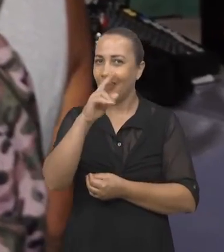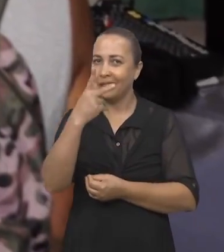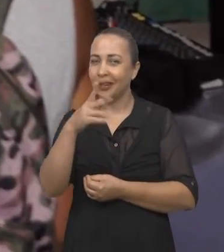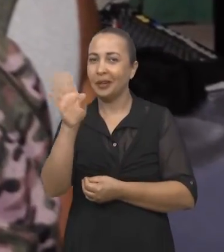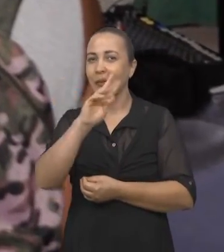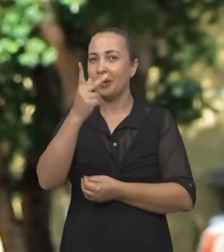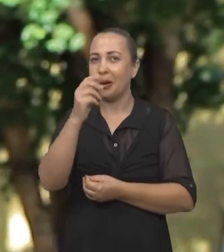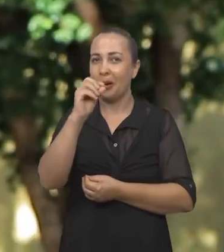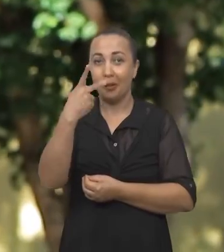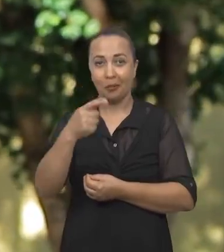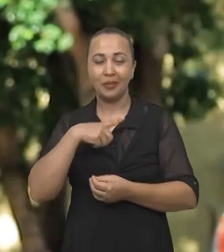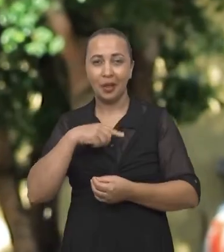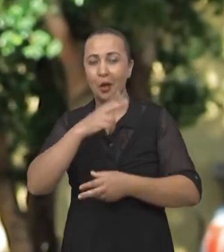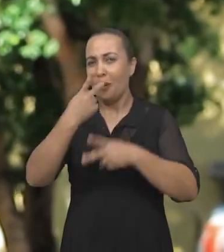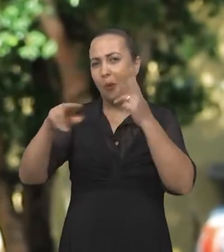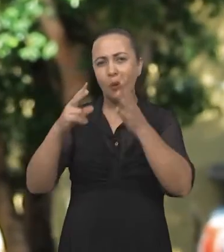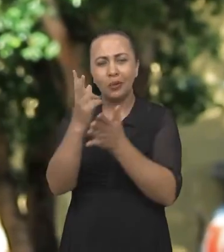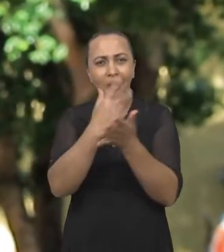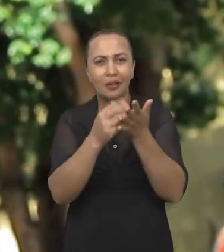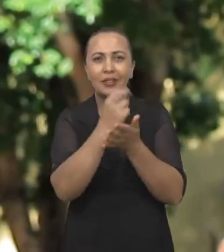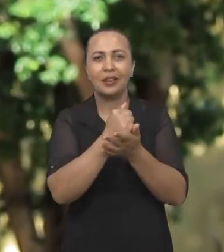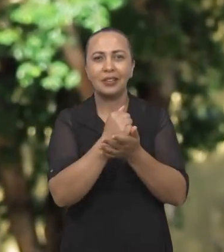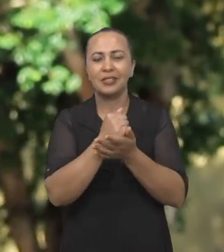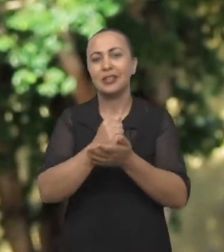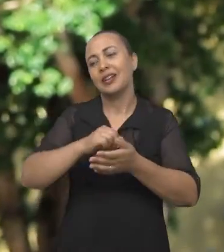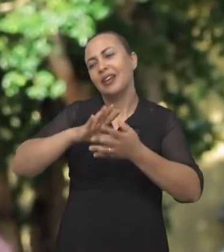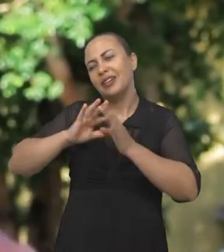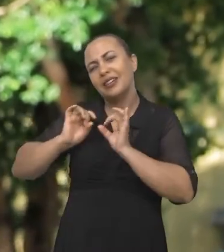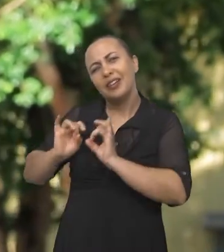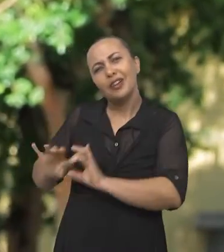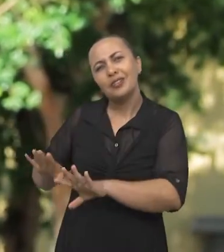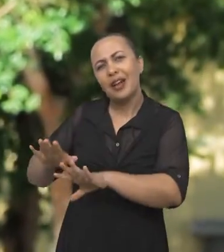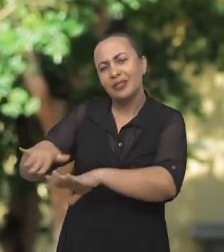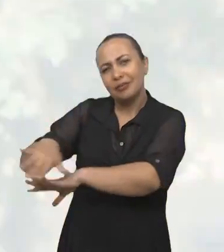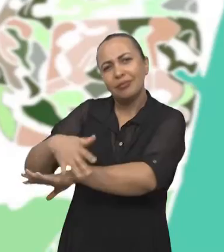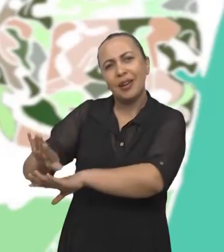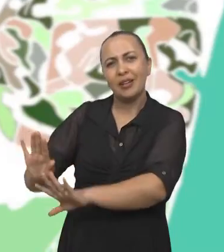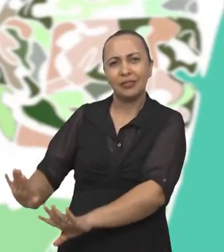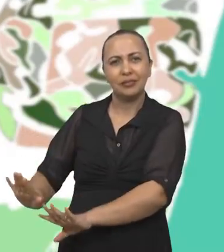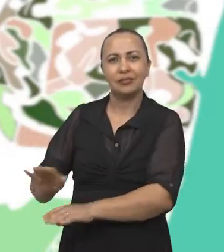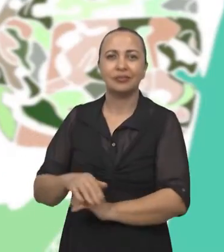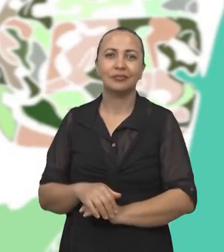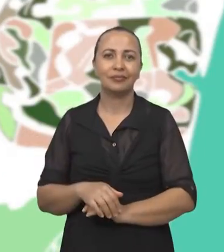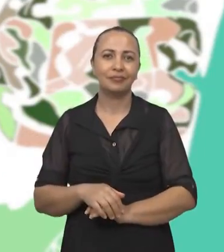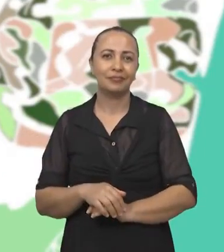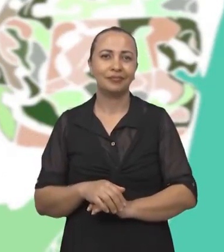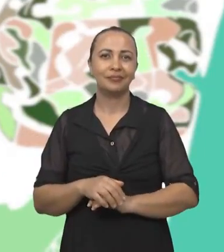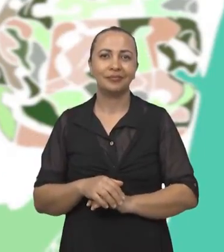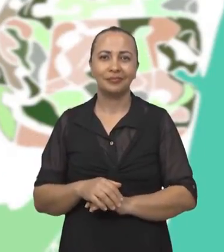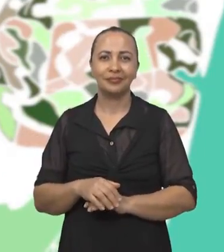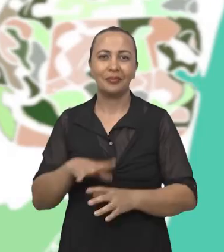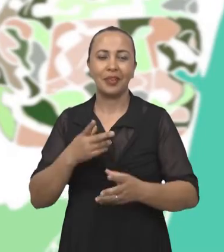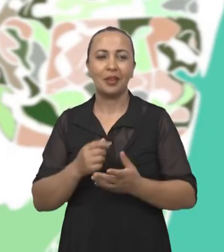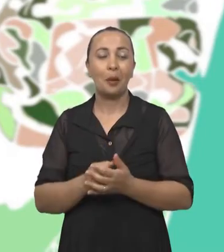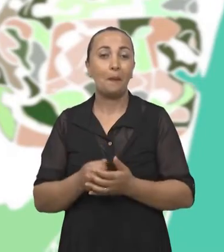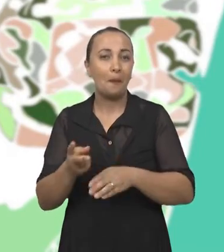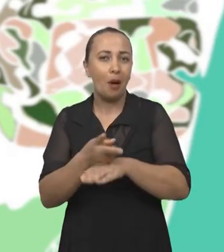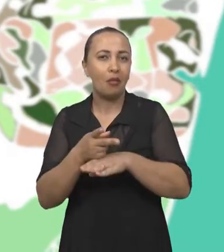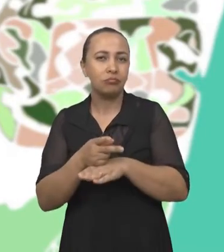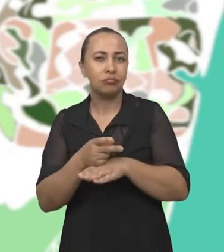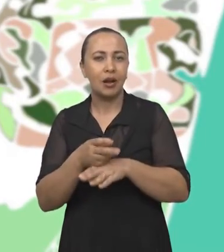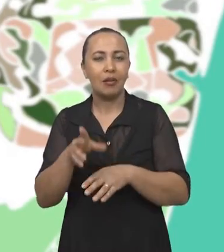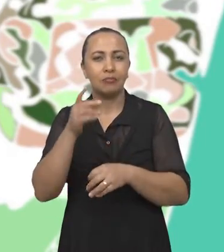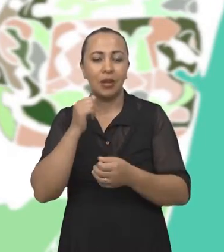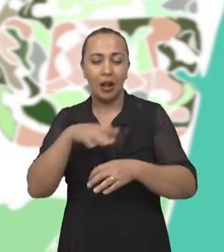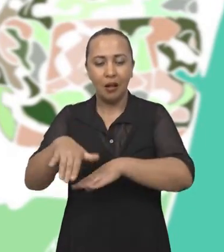existem outras culturas, outras artes que são marginalizadas, que são deixadas à margem. nas favelas, na CP